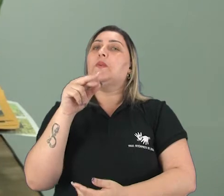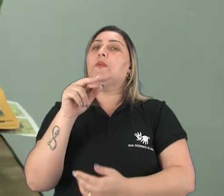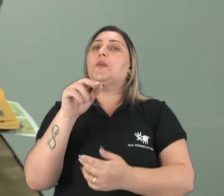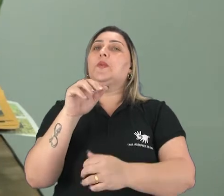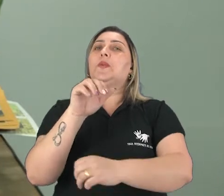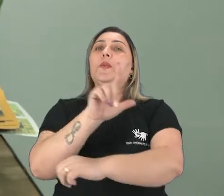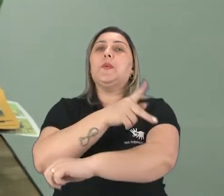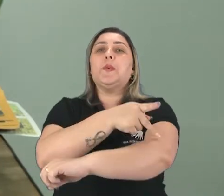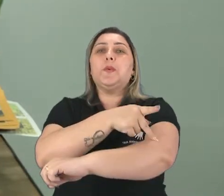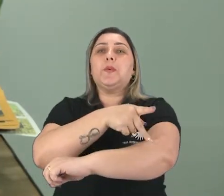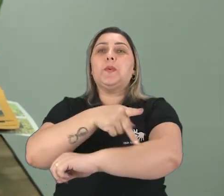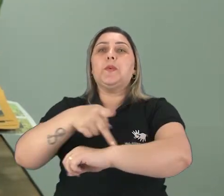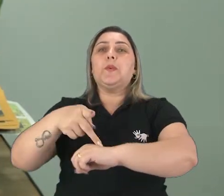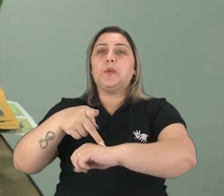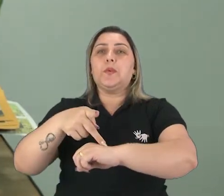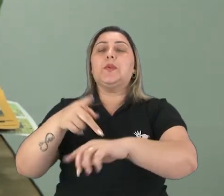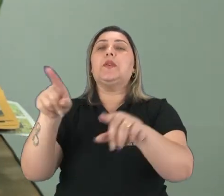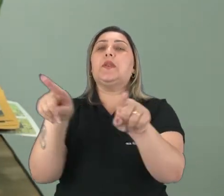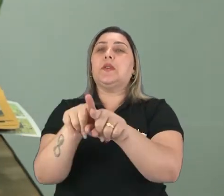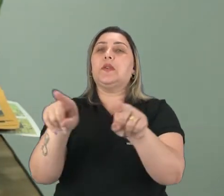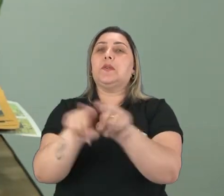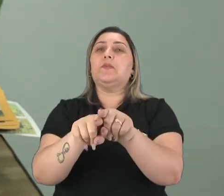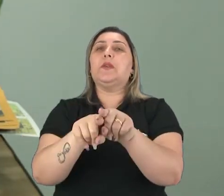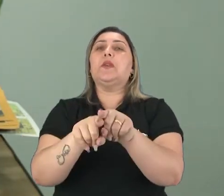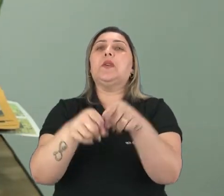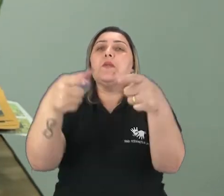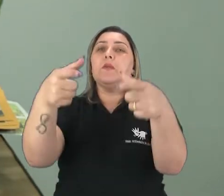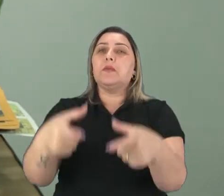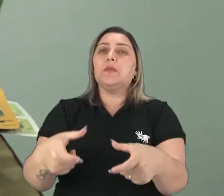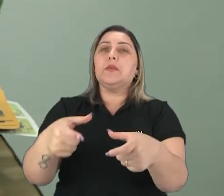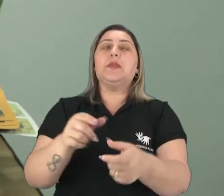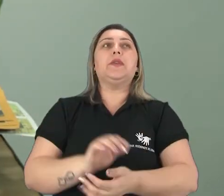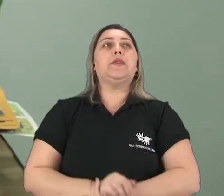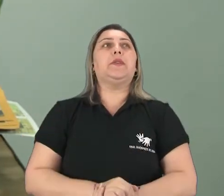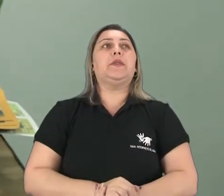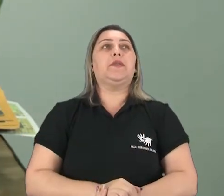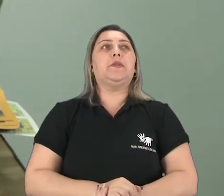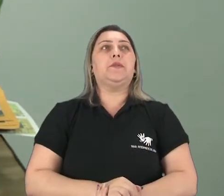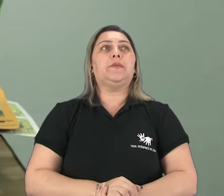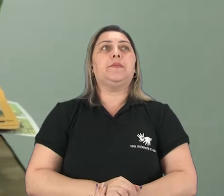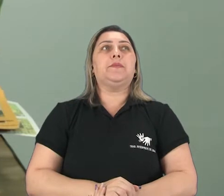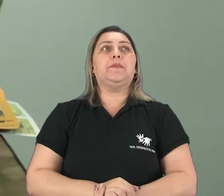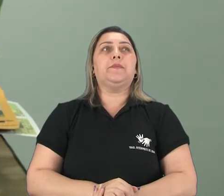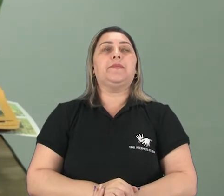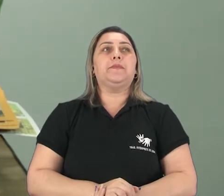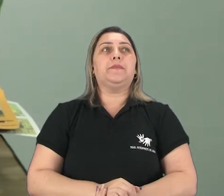elas acabam purificando também o ambiente.